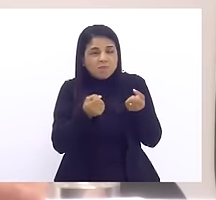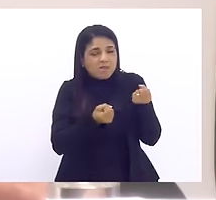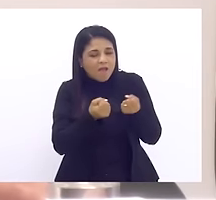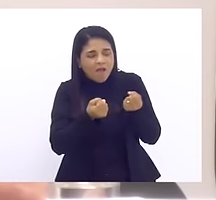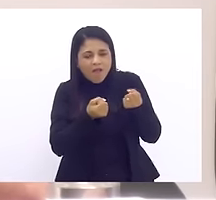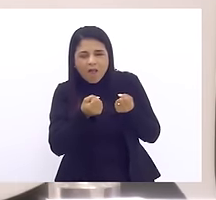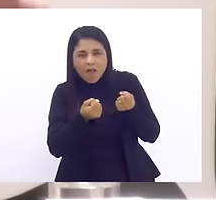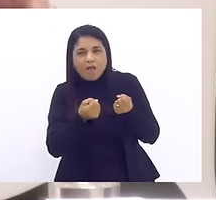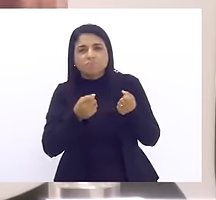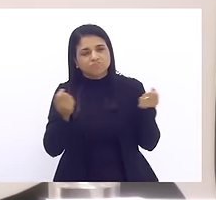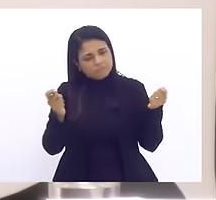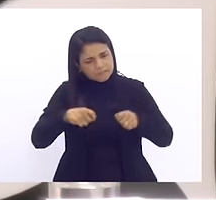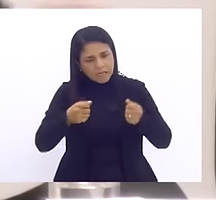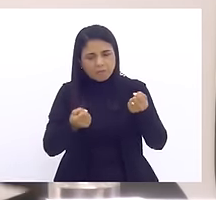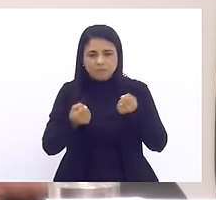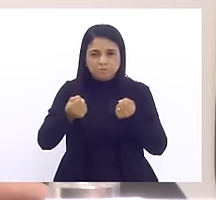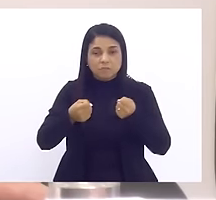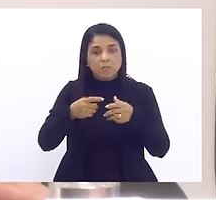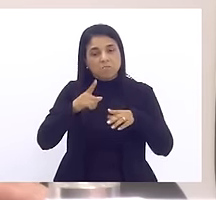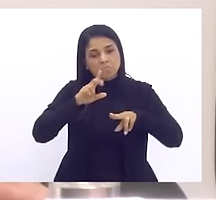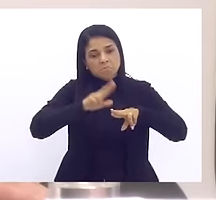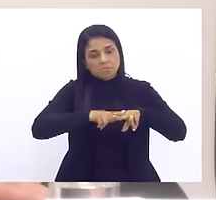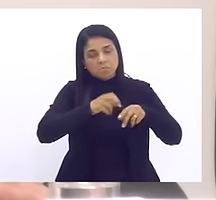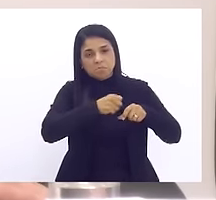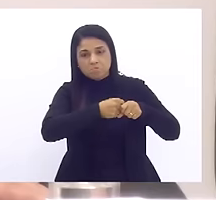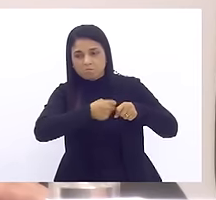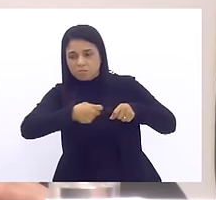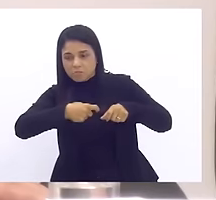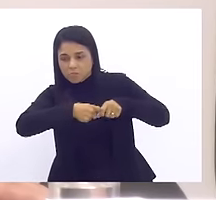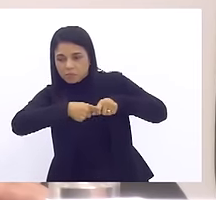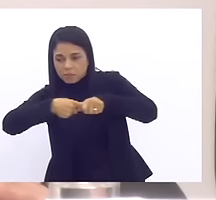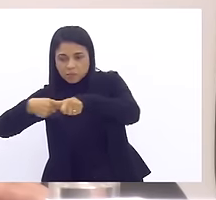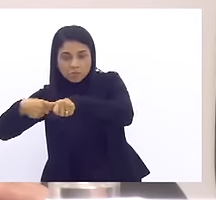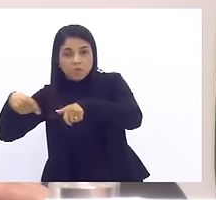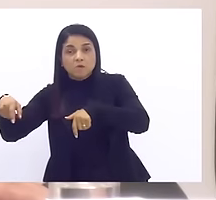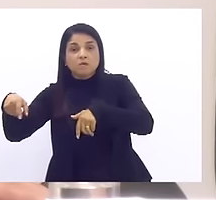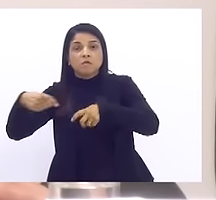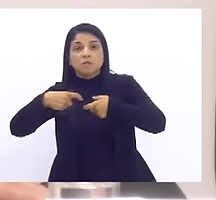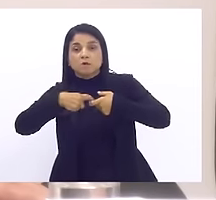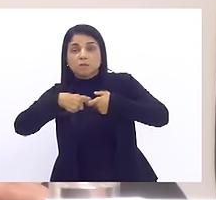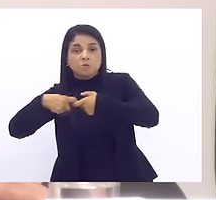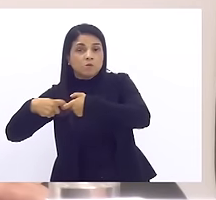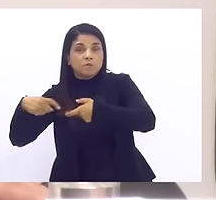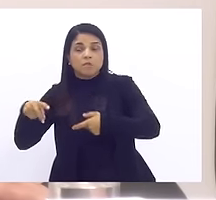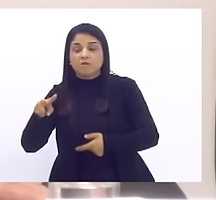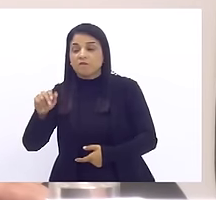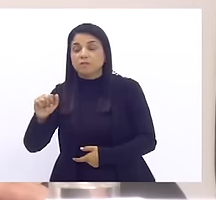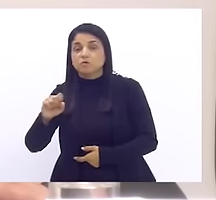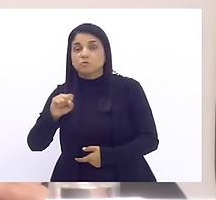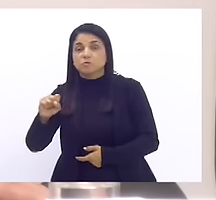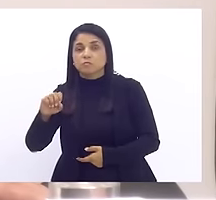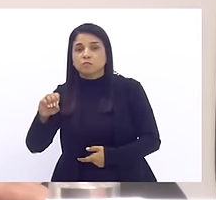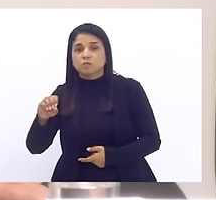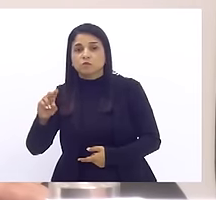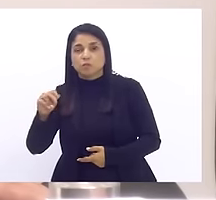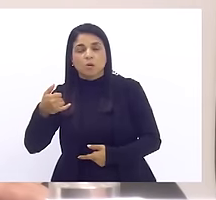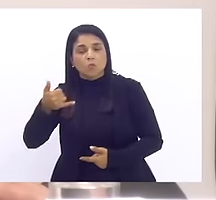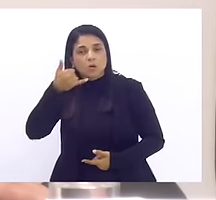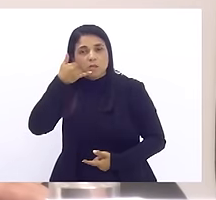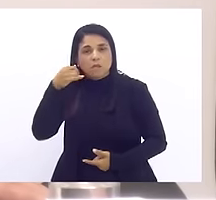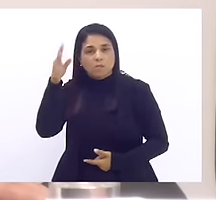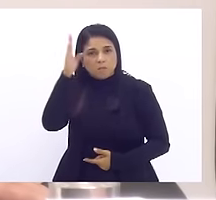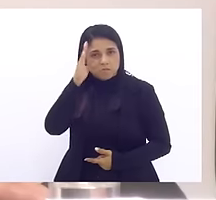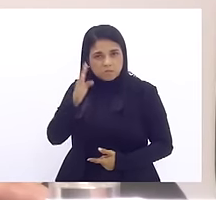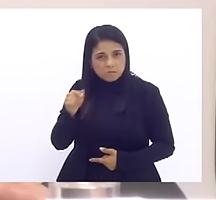que dá para rodar foram preso e levado para vassouras aconteceu agora a semana passada isso eu liguei para o Brasil ele mandou cancelar mandou